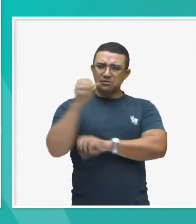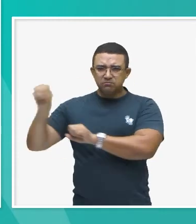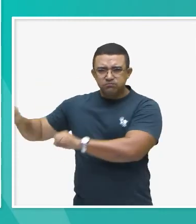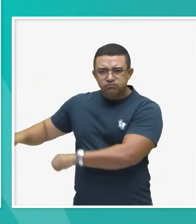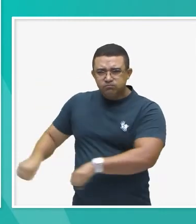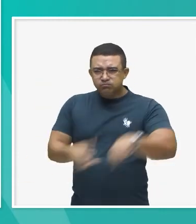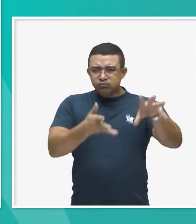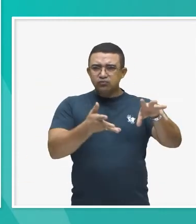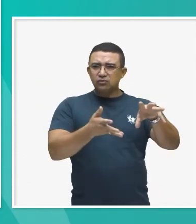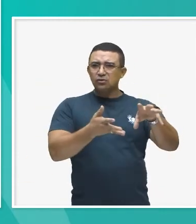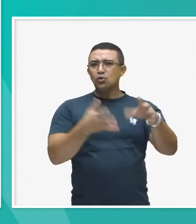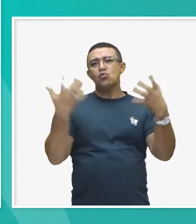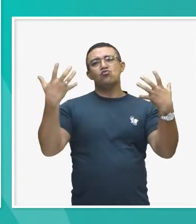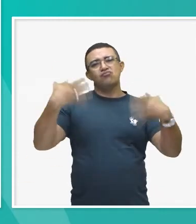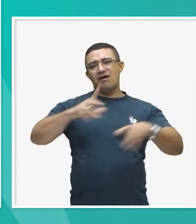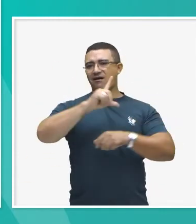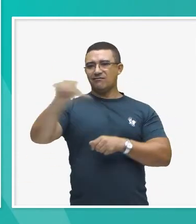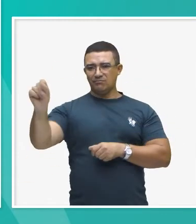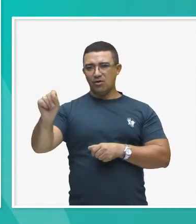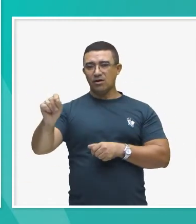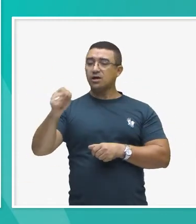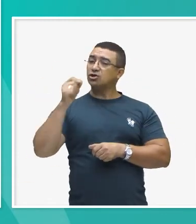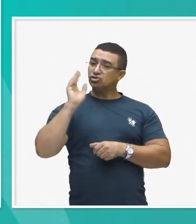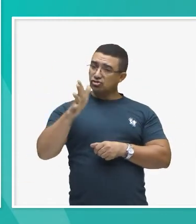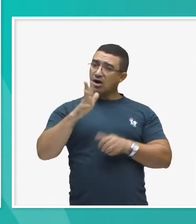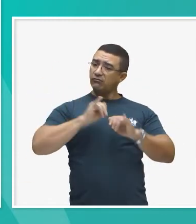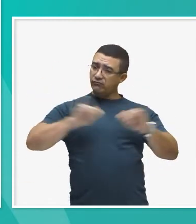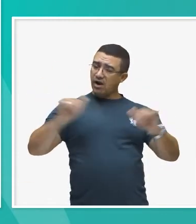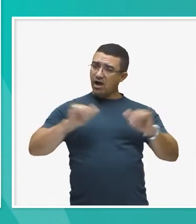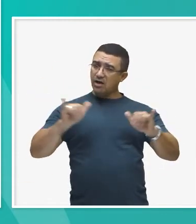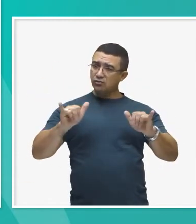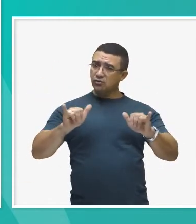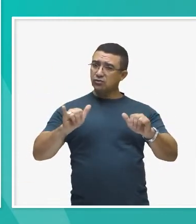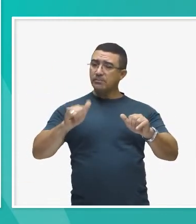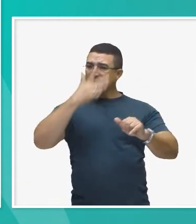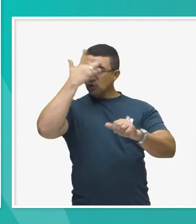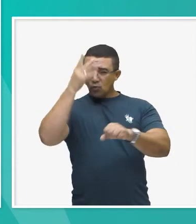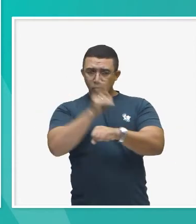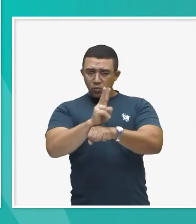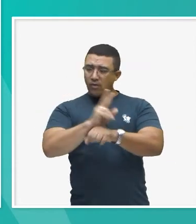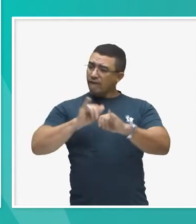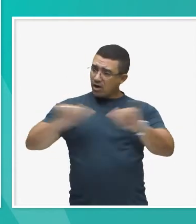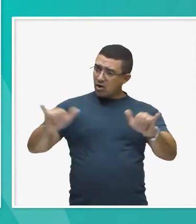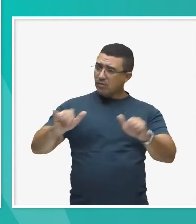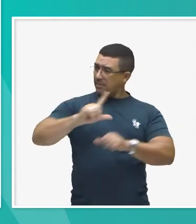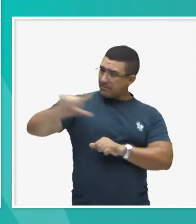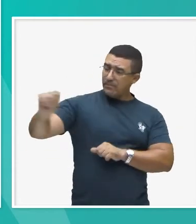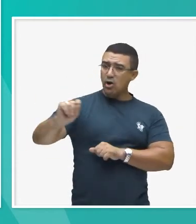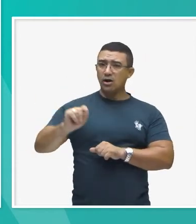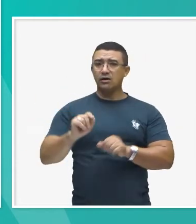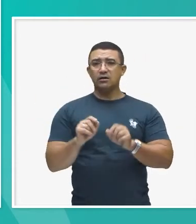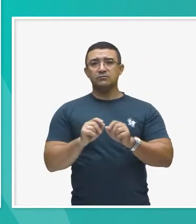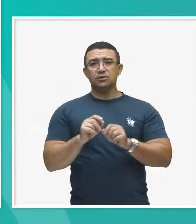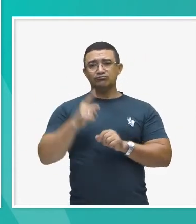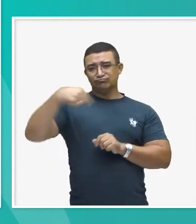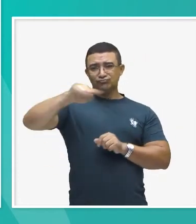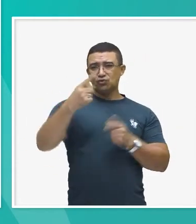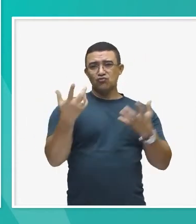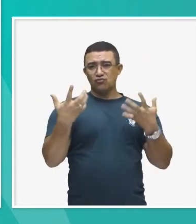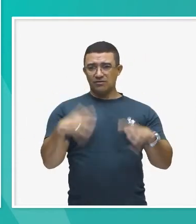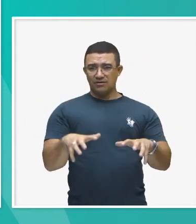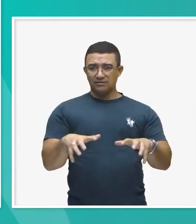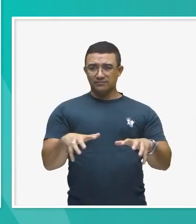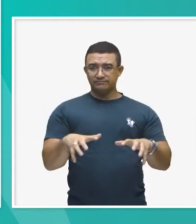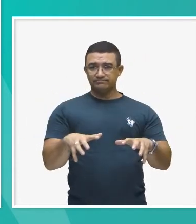pelos conservationists, que são os ambientalistas, né, que é o Solomon e a Vitória, para eles irem embora. E eles não estão indo, né?